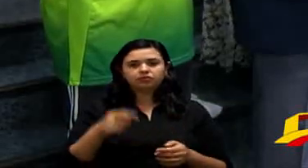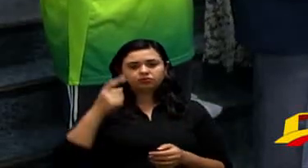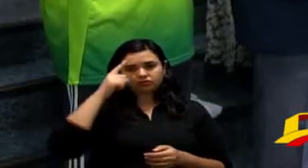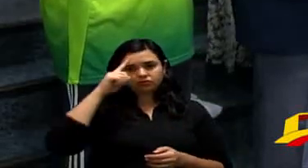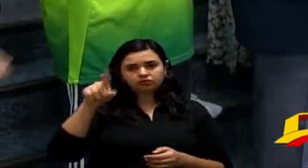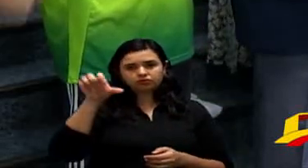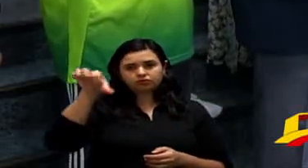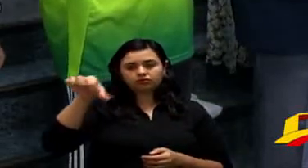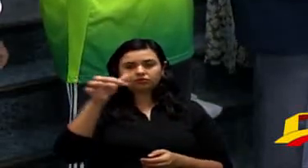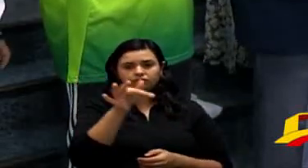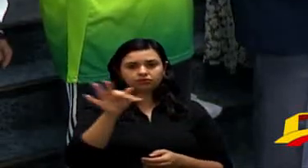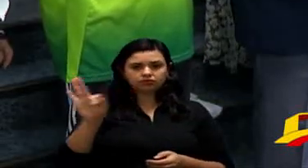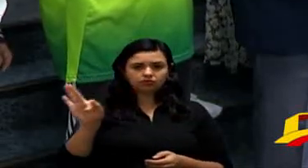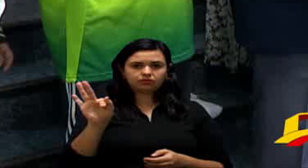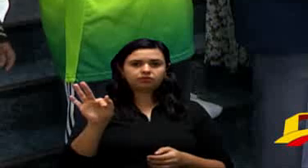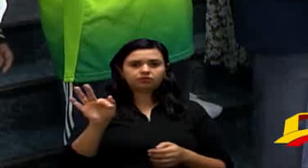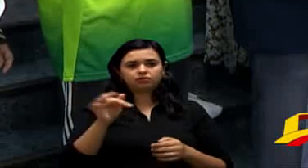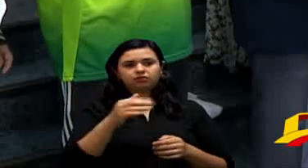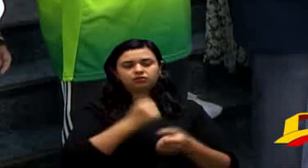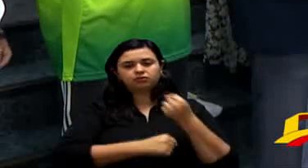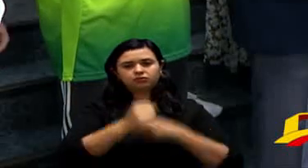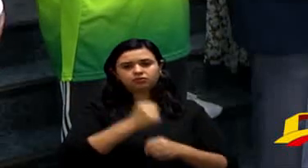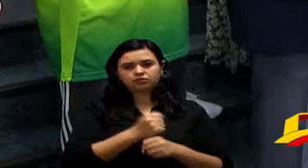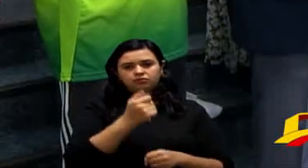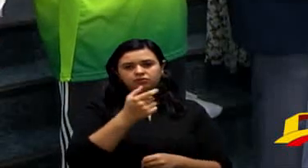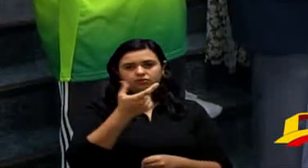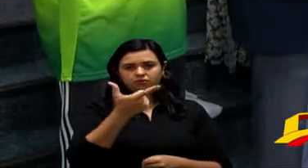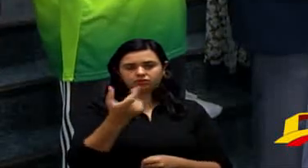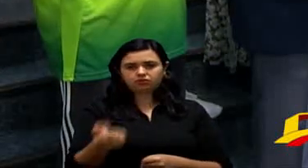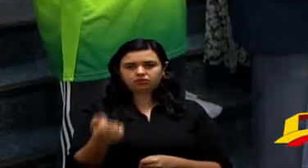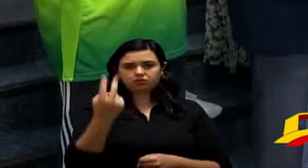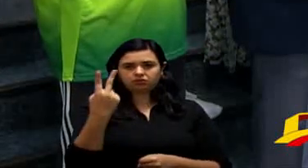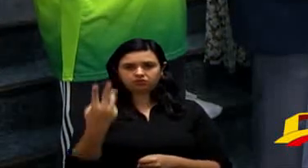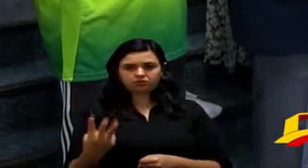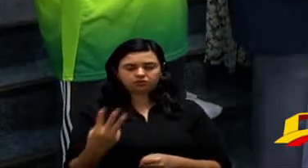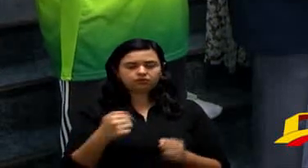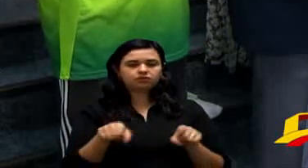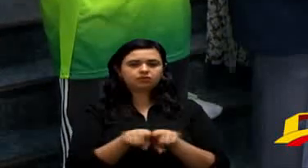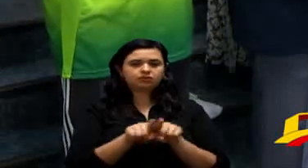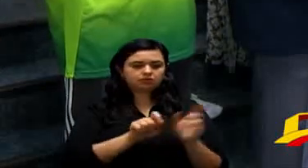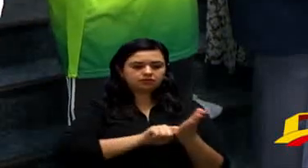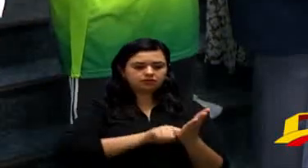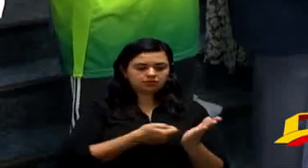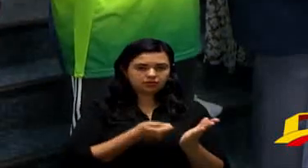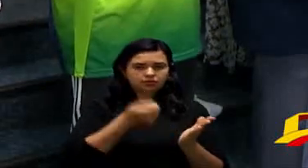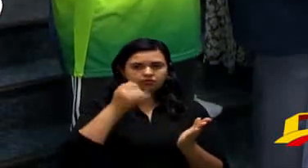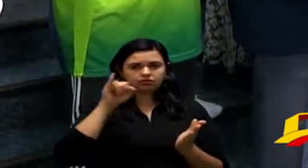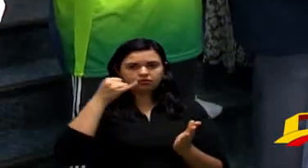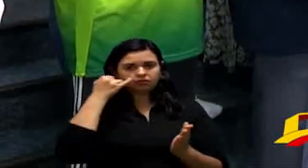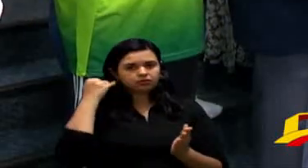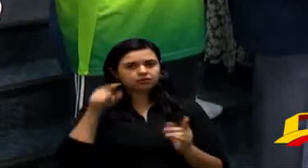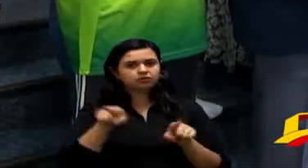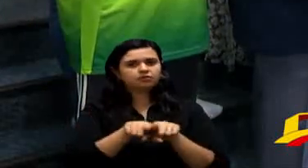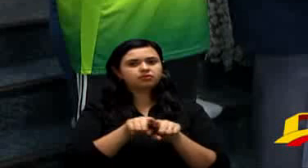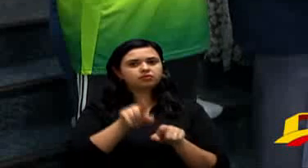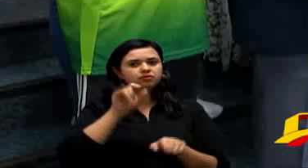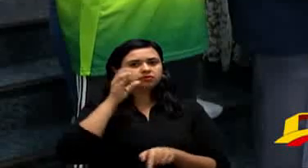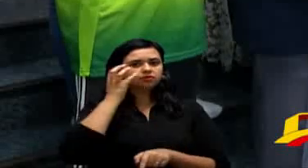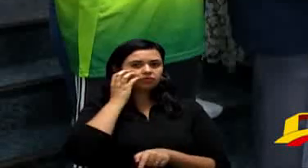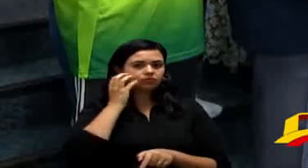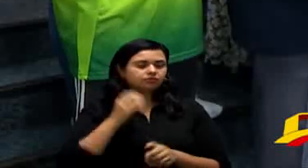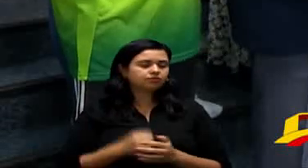assina com autor é Vereador João Donizete Silvestre ensina como presidente o Cláudio Sorocaba Parabéns jovem